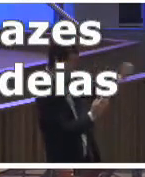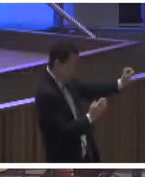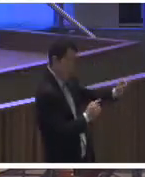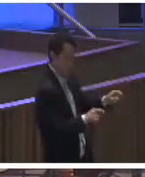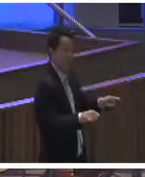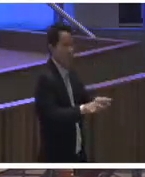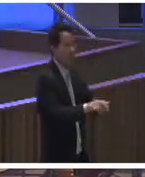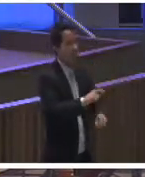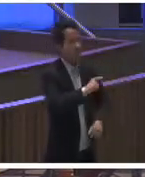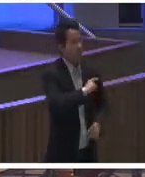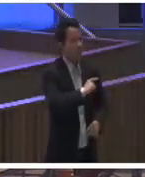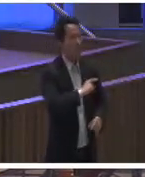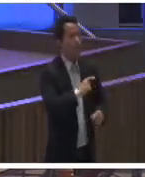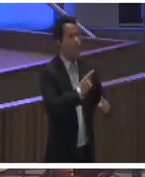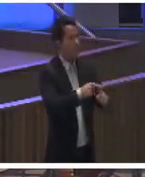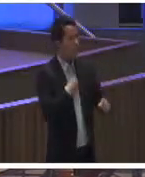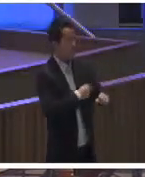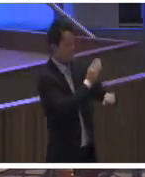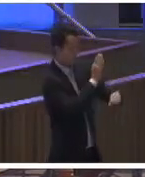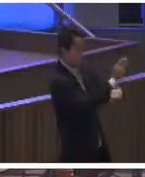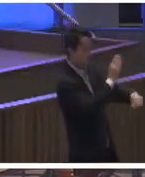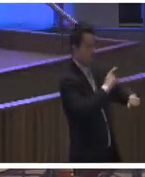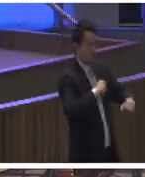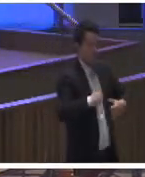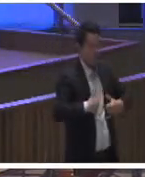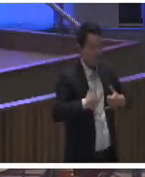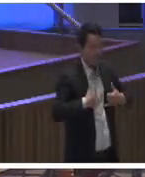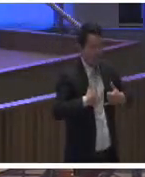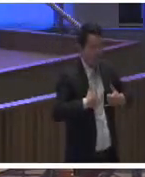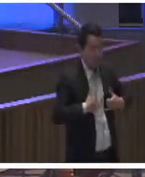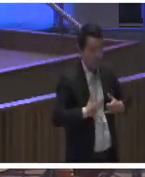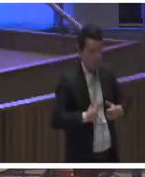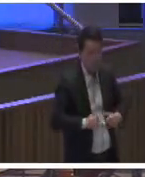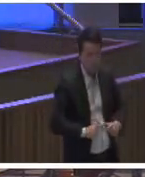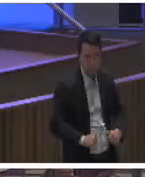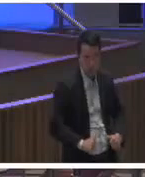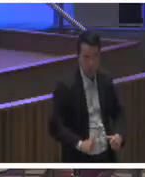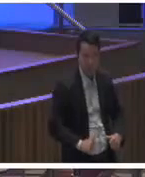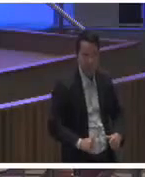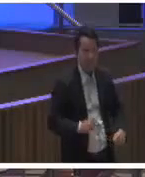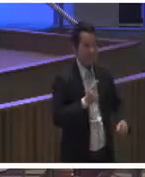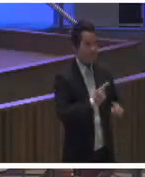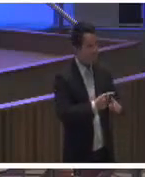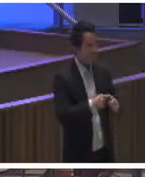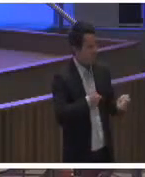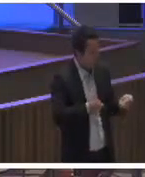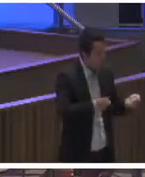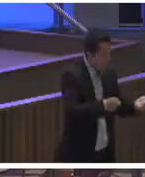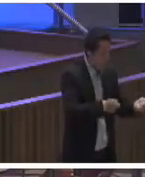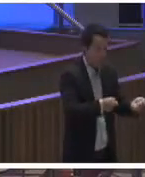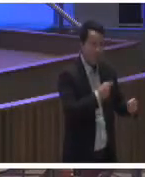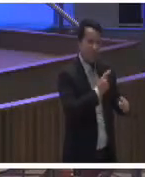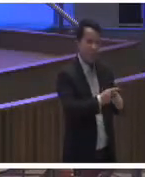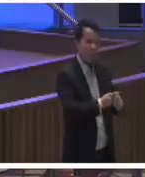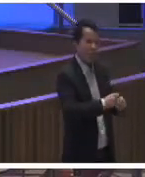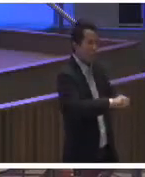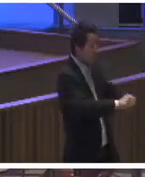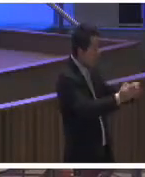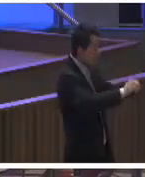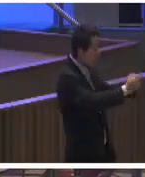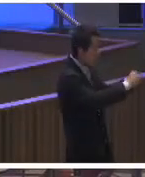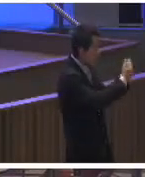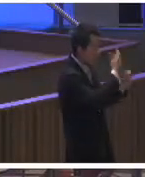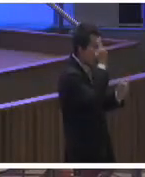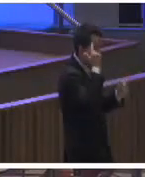também todo orgulho humano que não deixa que as pessoas conheçam a Deus. Dominamos todo o